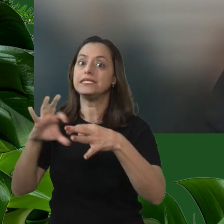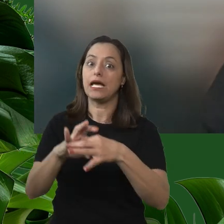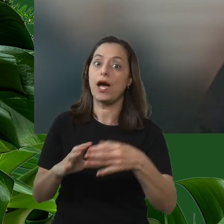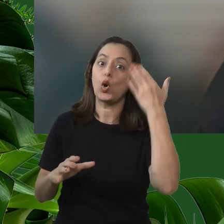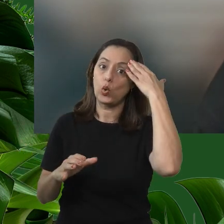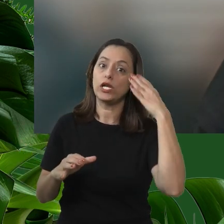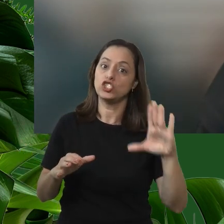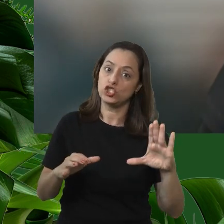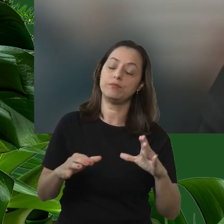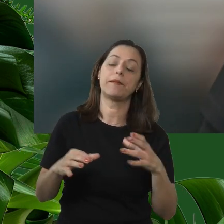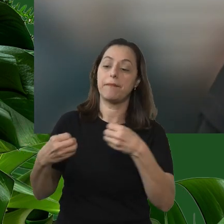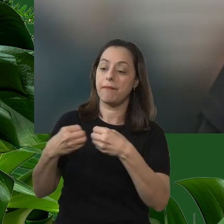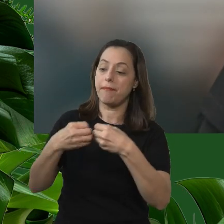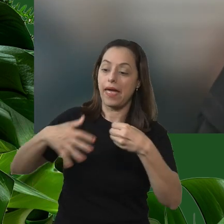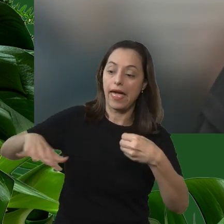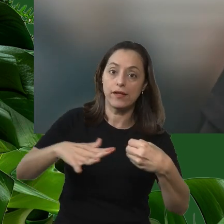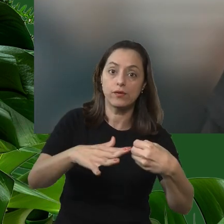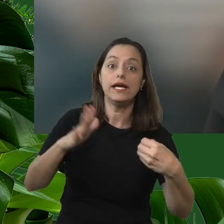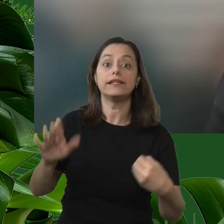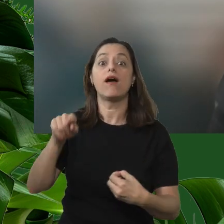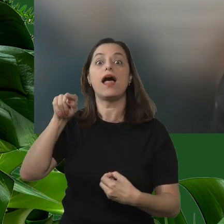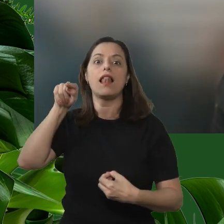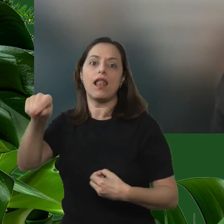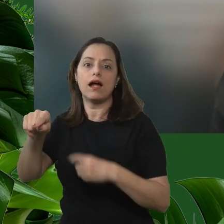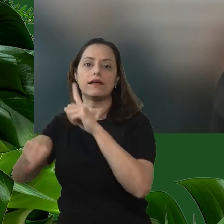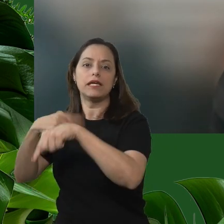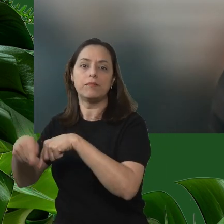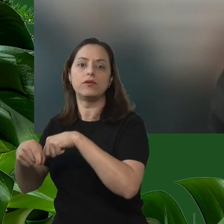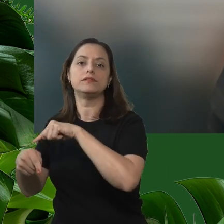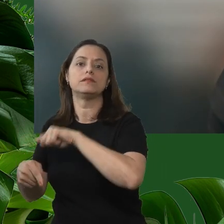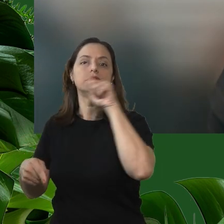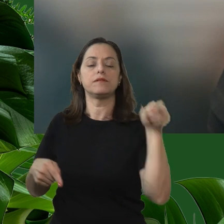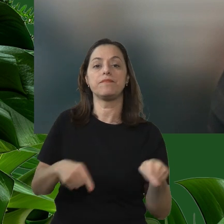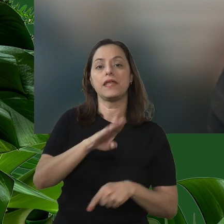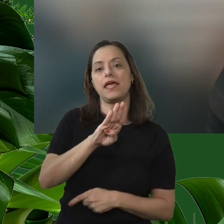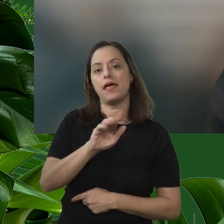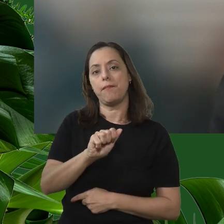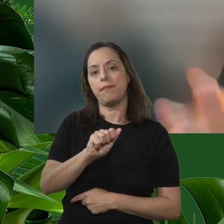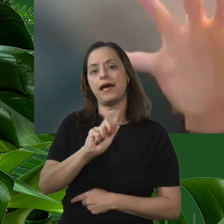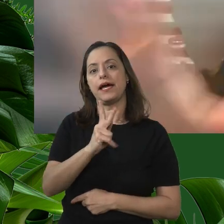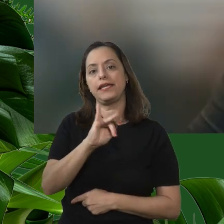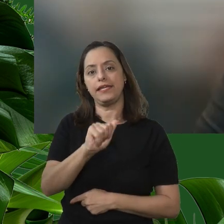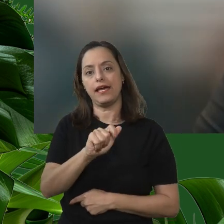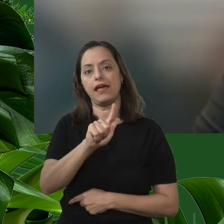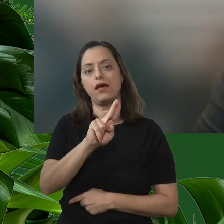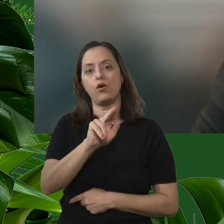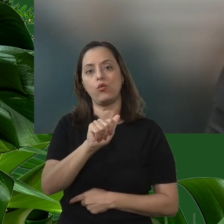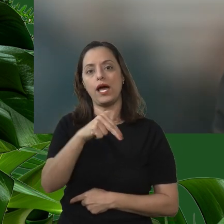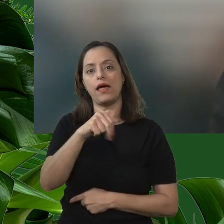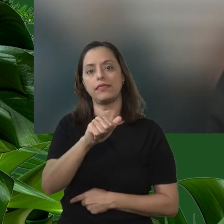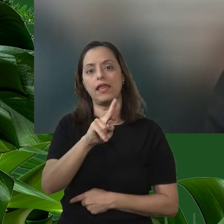1 ou 2 anos depois, levamos o Viva Água para a região da Bacia Hidrográfica da Baía de Guanabara, Rio de Janeiro. Então, hoje a gente tem dois